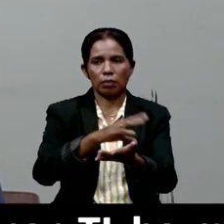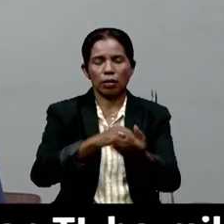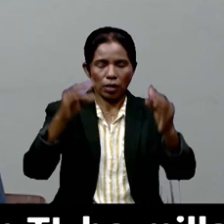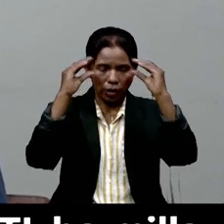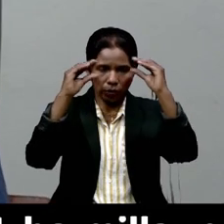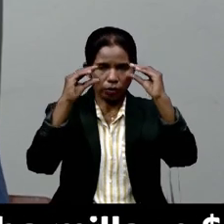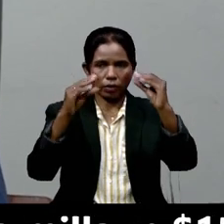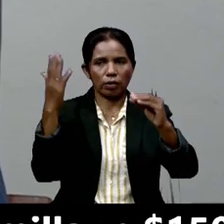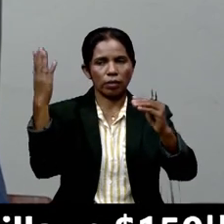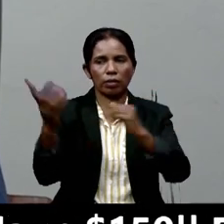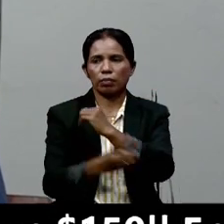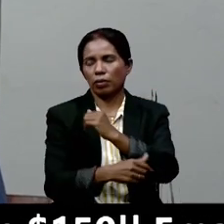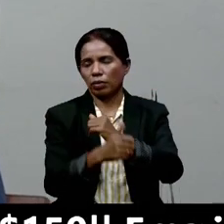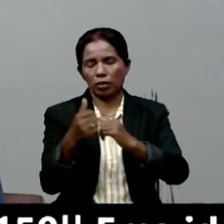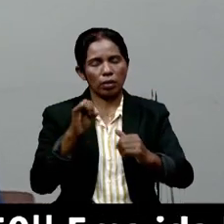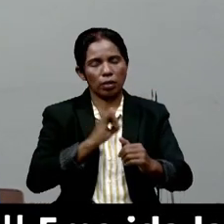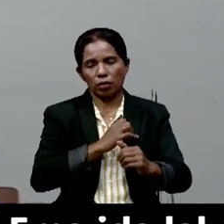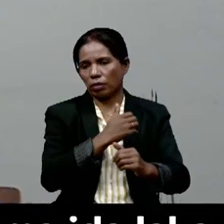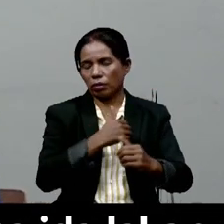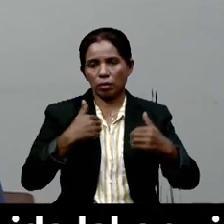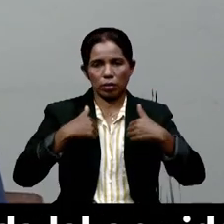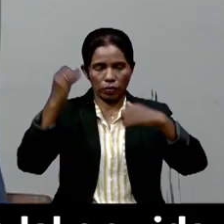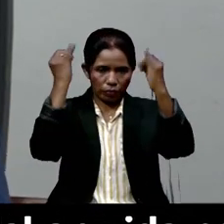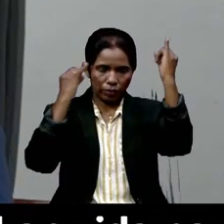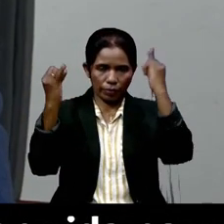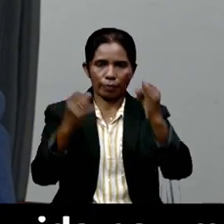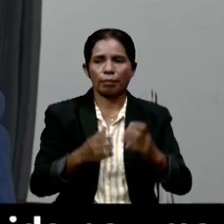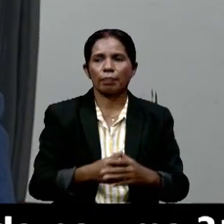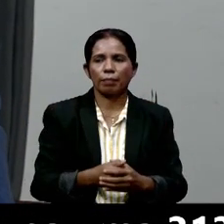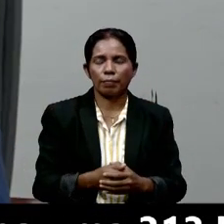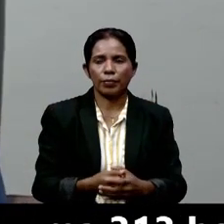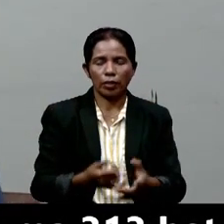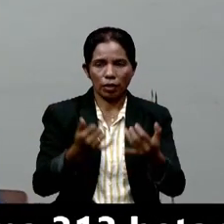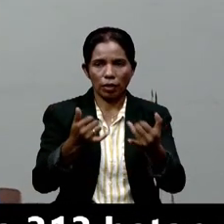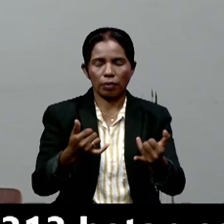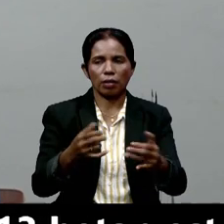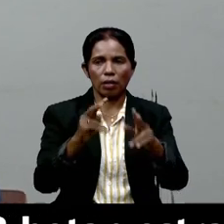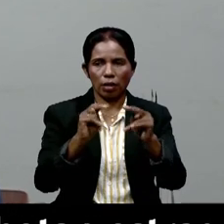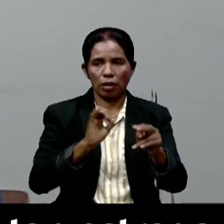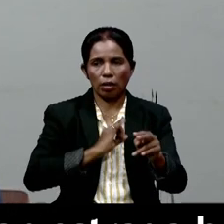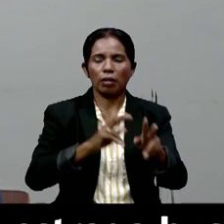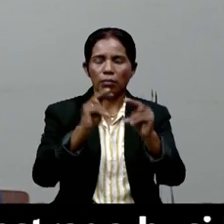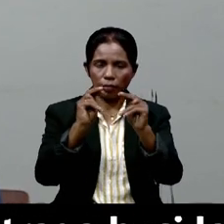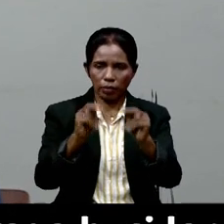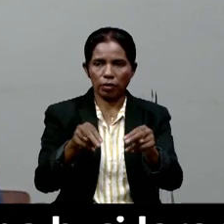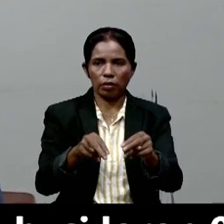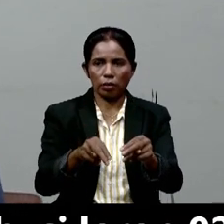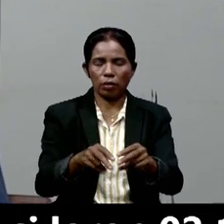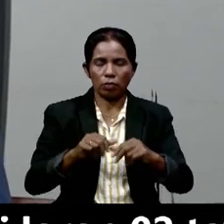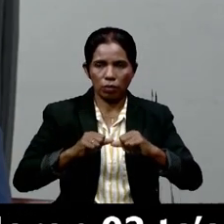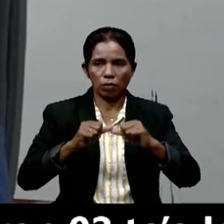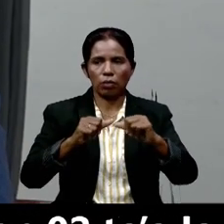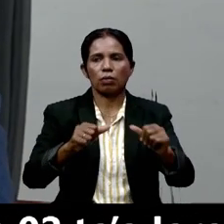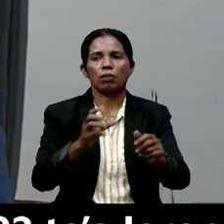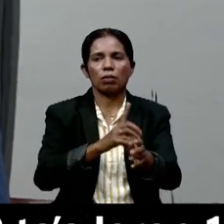fale disiplin sini kau sirok informasi maju si senune harus persija konfirmasi lagi hal ni